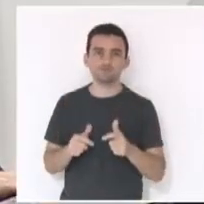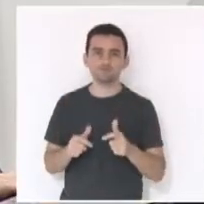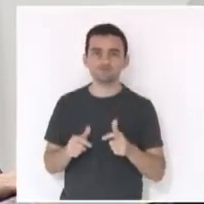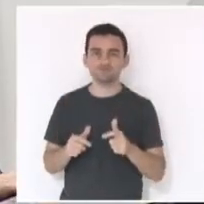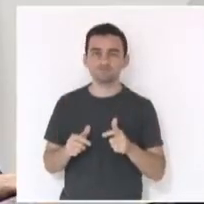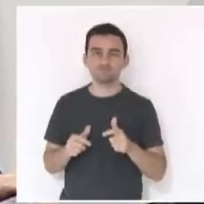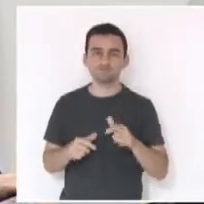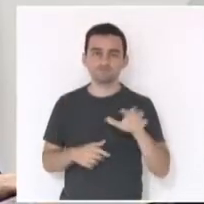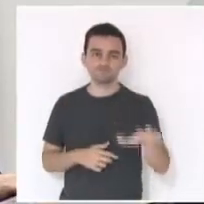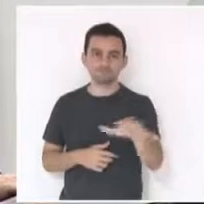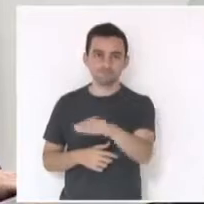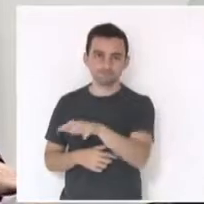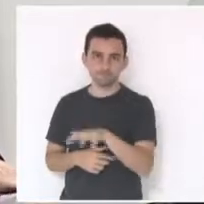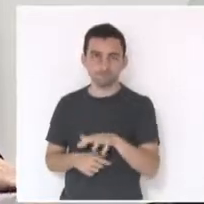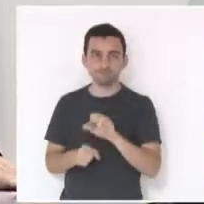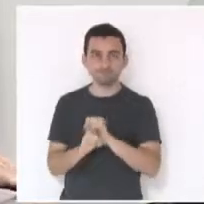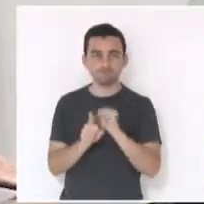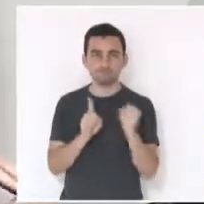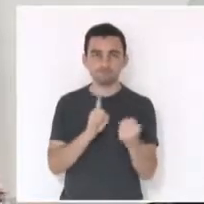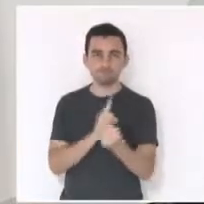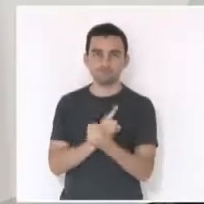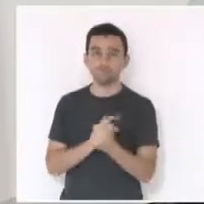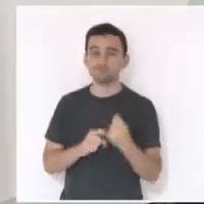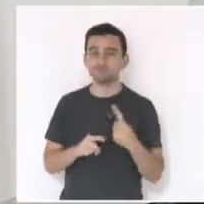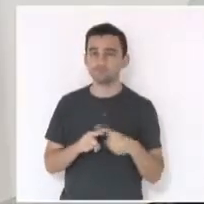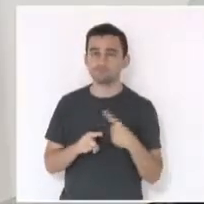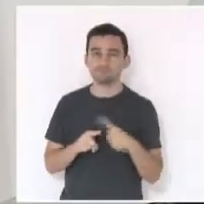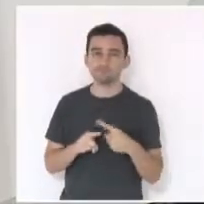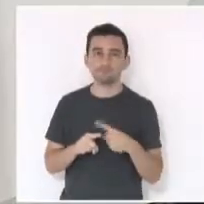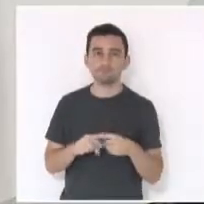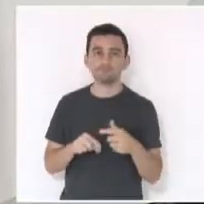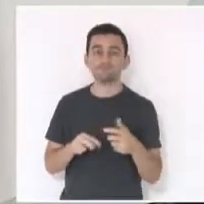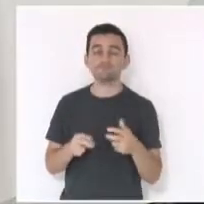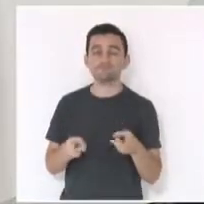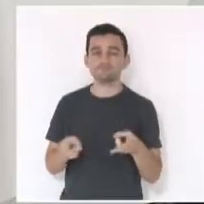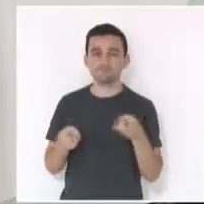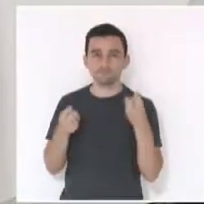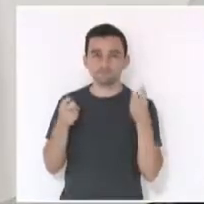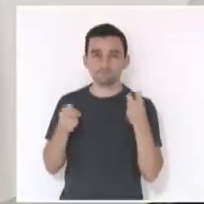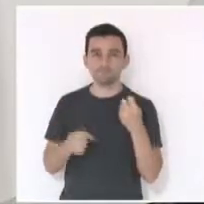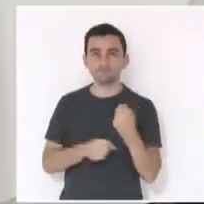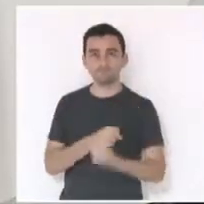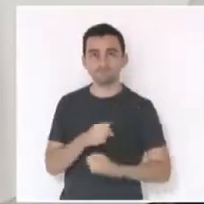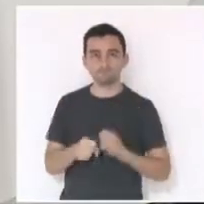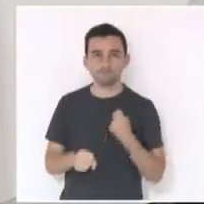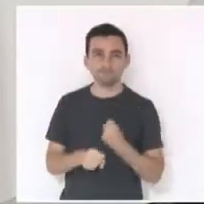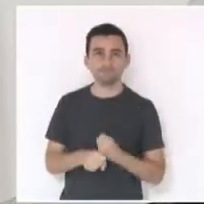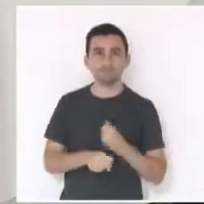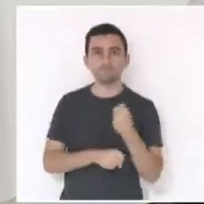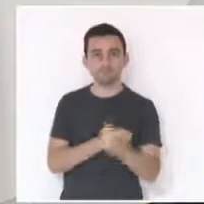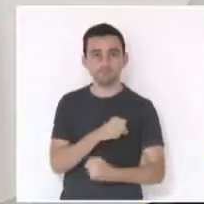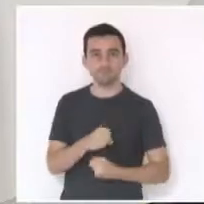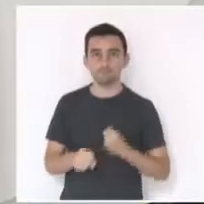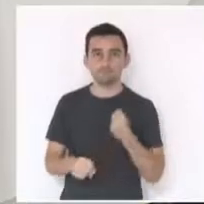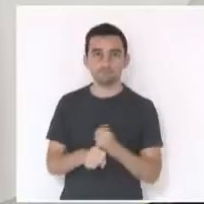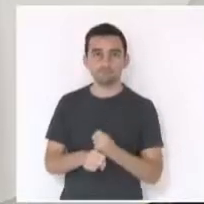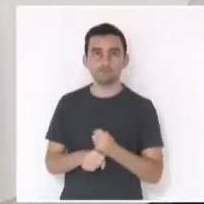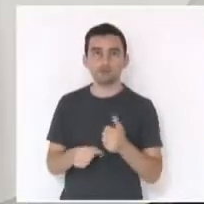sociedade porque percebemos que a cada ano que passa um